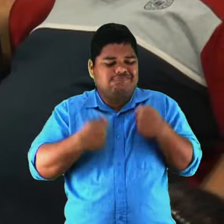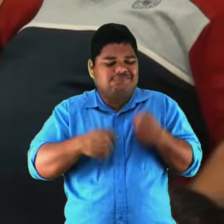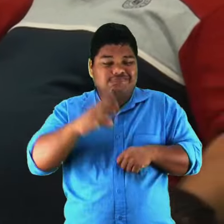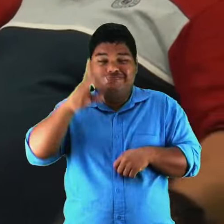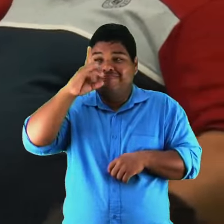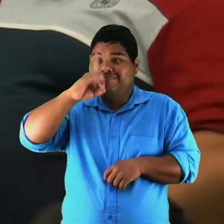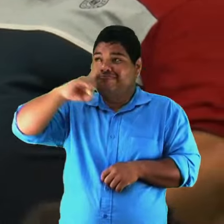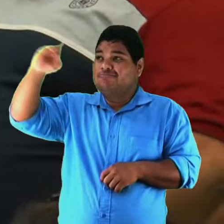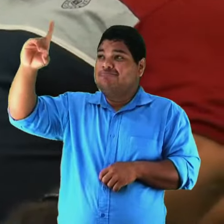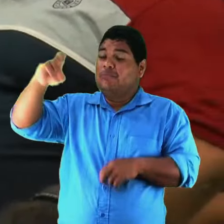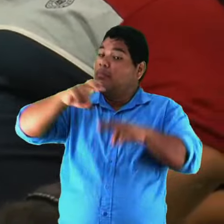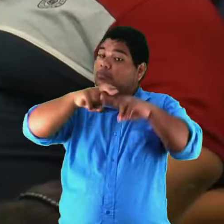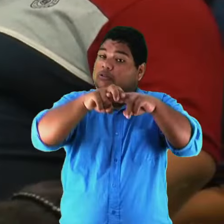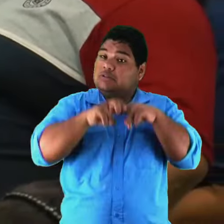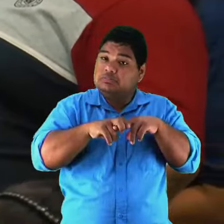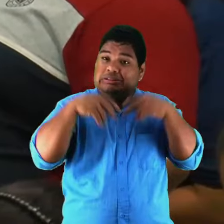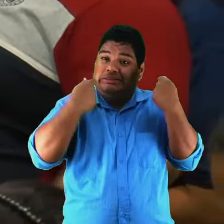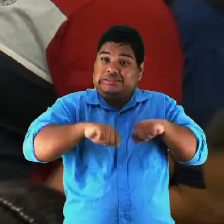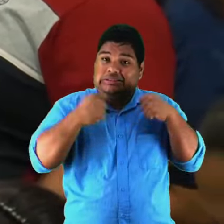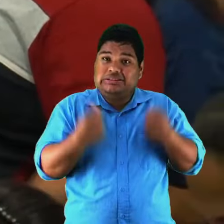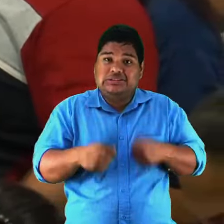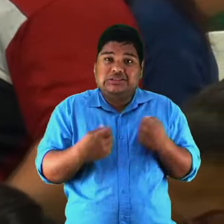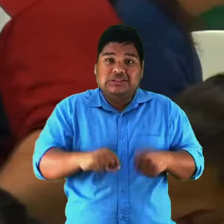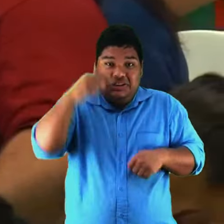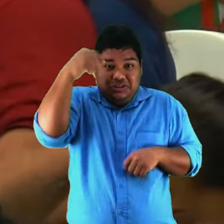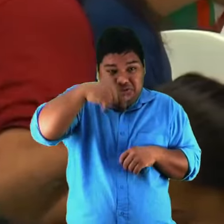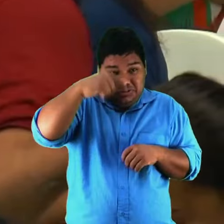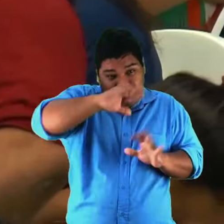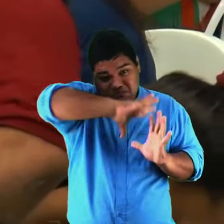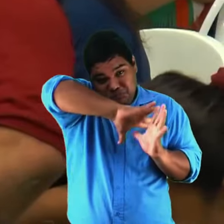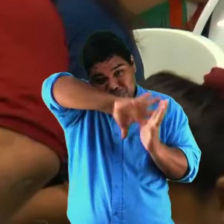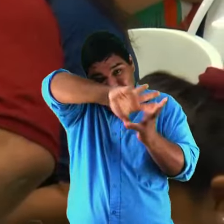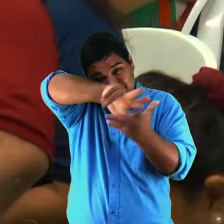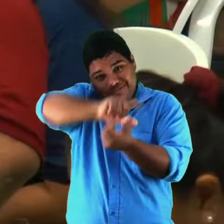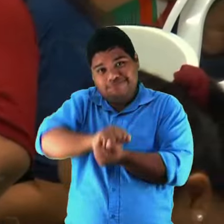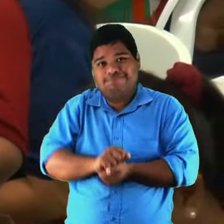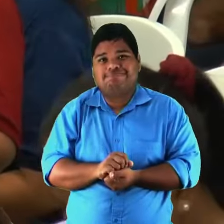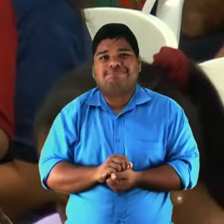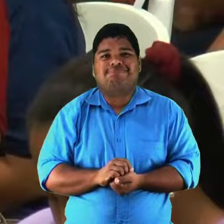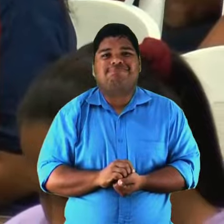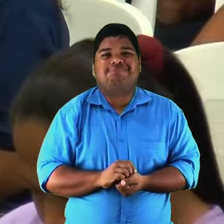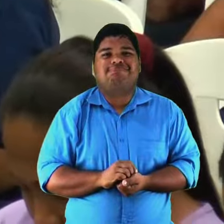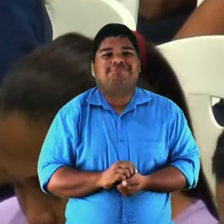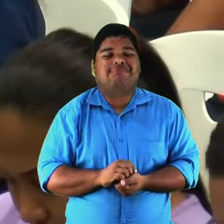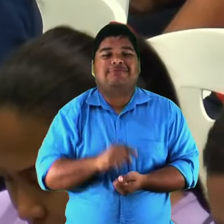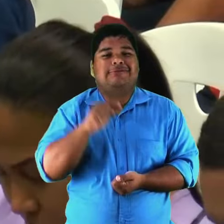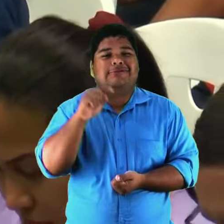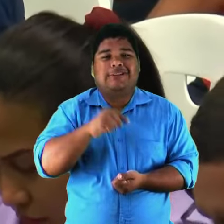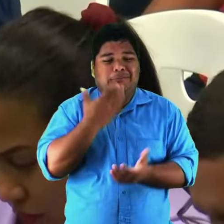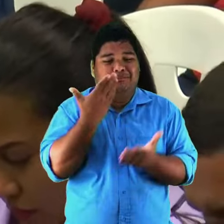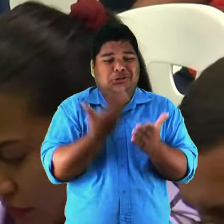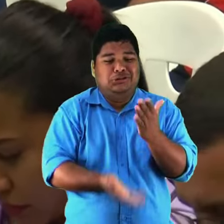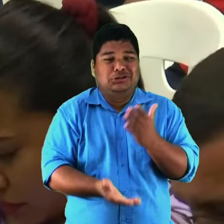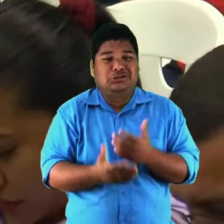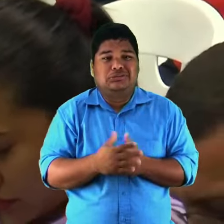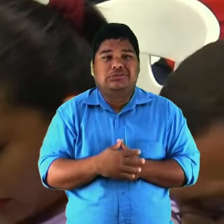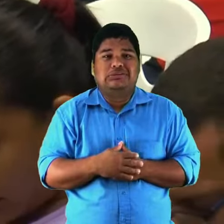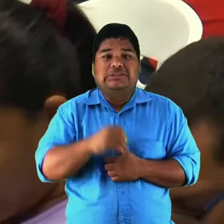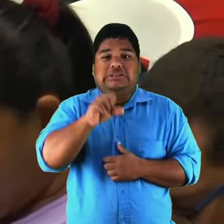precise compreender que esse mundo não faz sentido. Aquilo que Salomão falou em